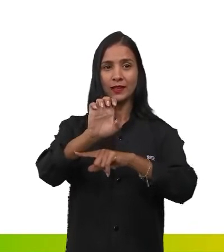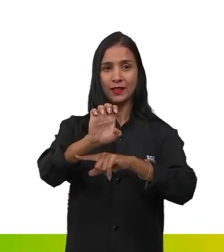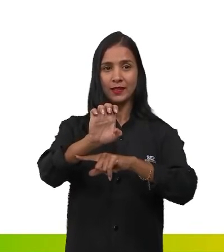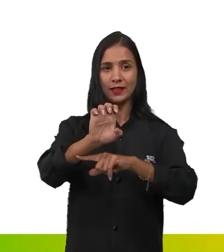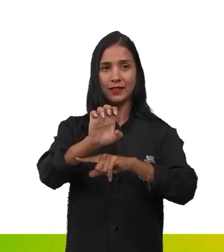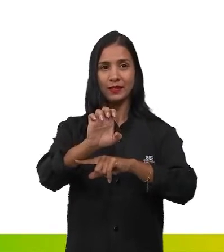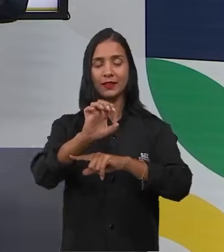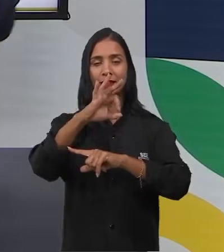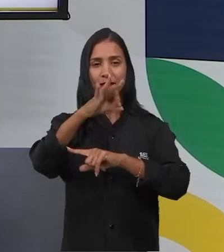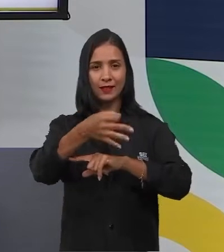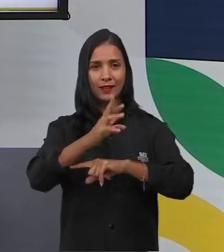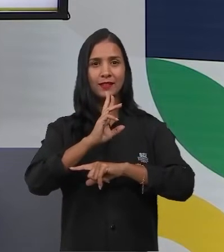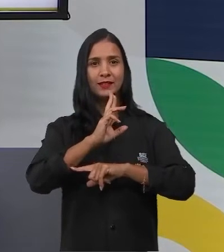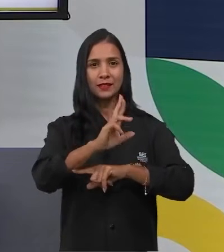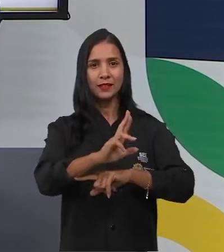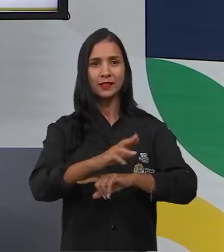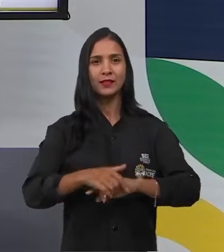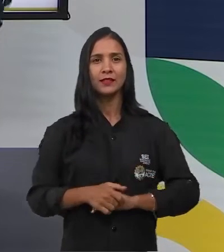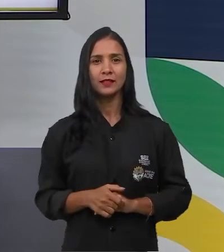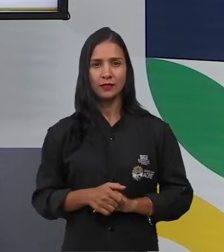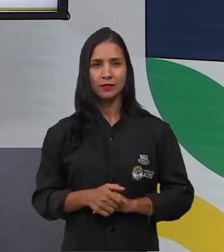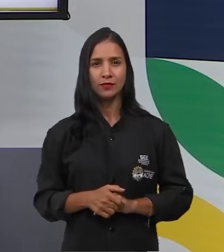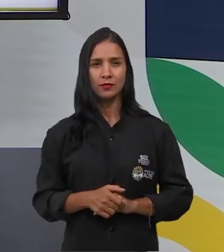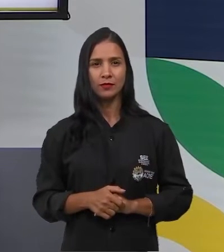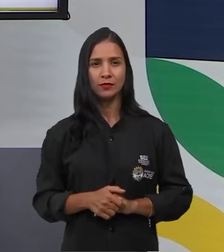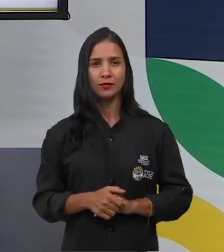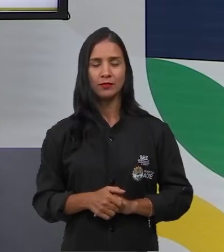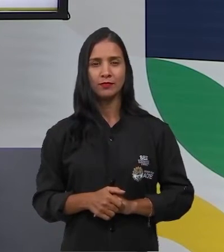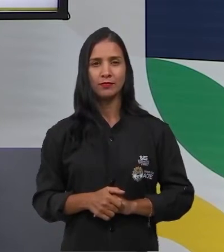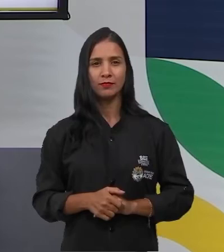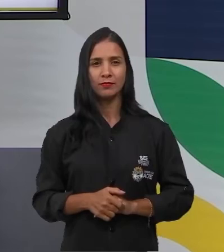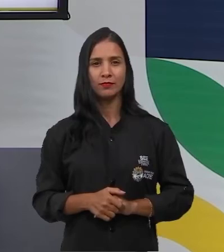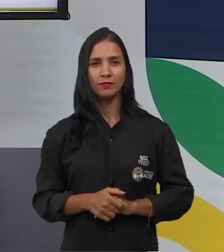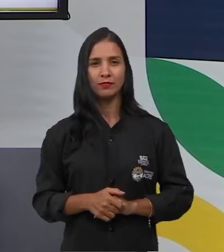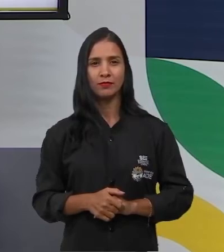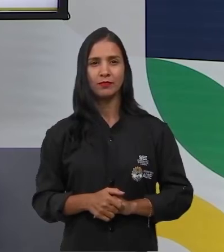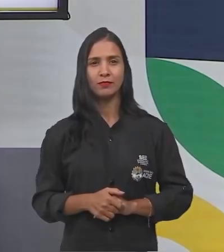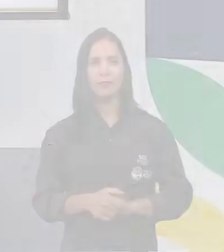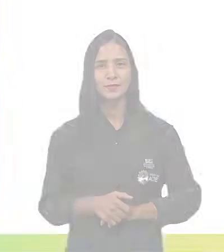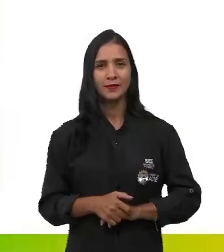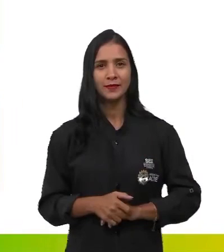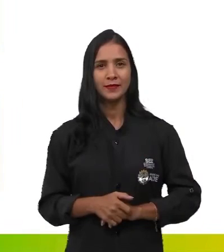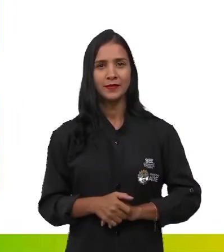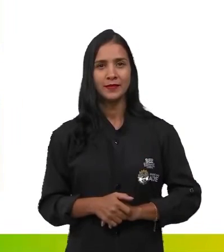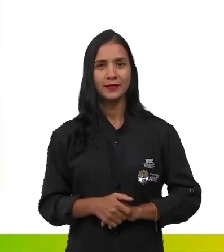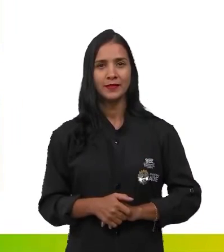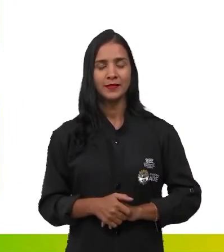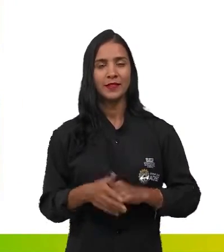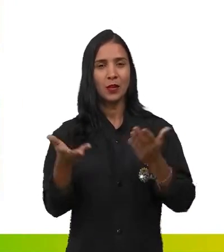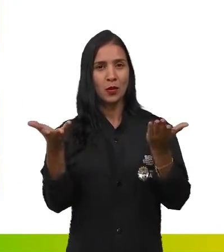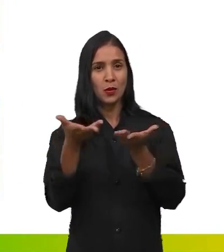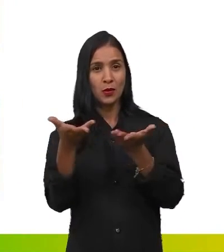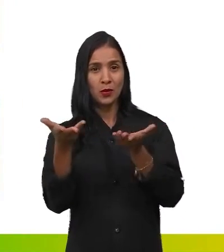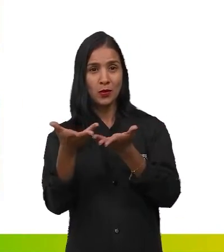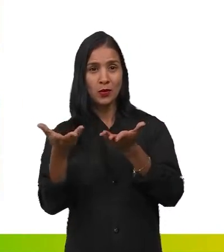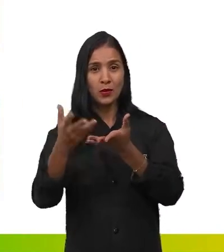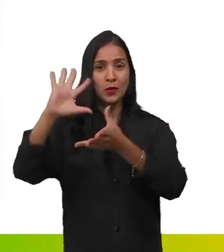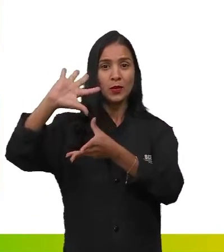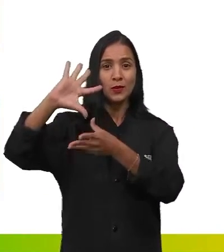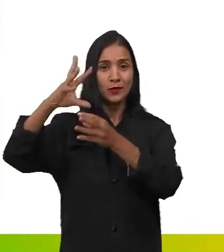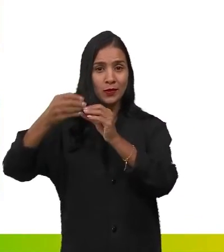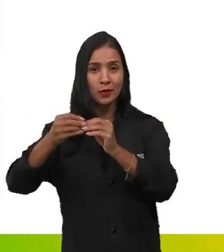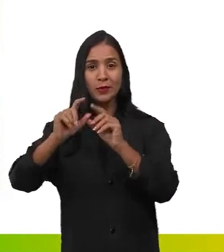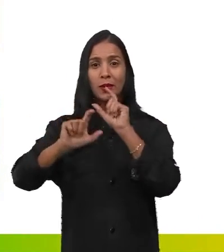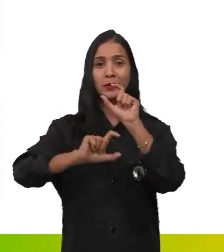Tranquilo? Então, vamos só fazer um apanhado, recapitular o que a gente viu na aula de hoje? Let's go! Então, aqui resumindo, as